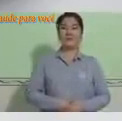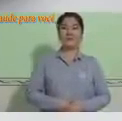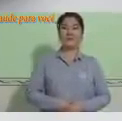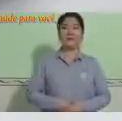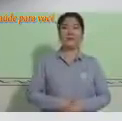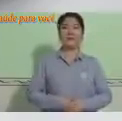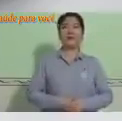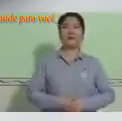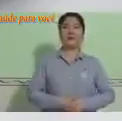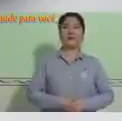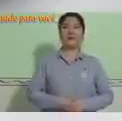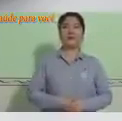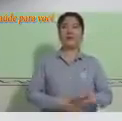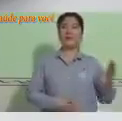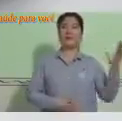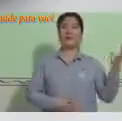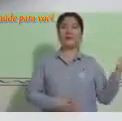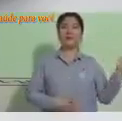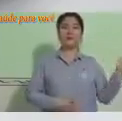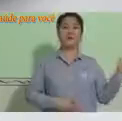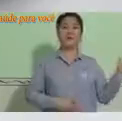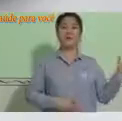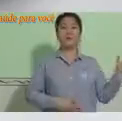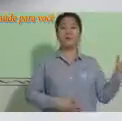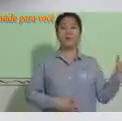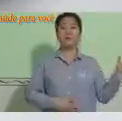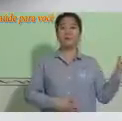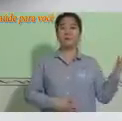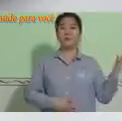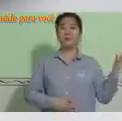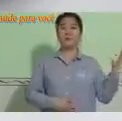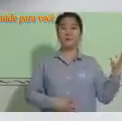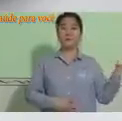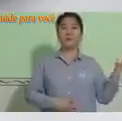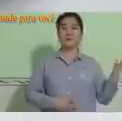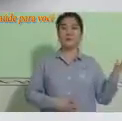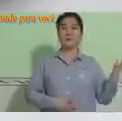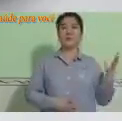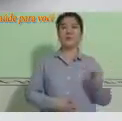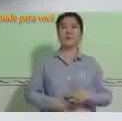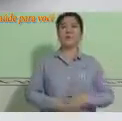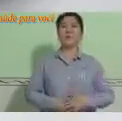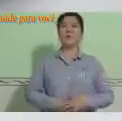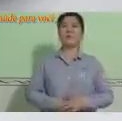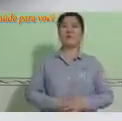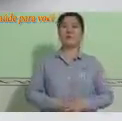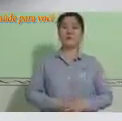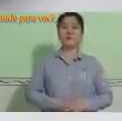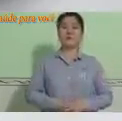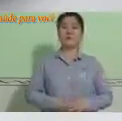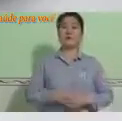é um alimento com propriedades anti-inflamatórias, ponto e vírgula. Passa regularmente chá de mil em grama, vírgula, de camomila ou